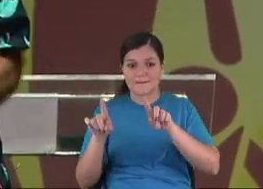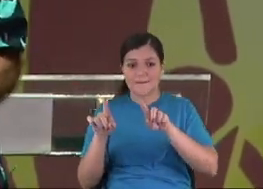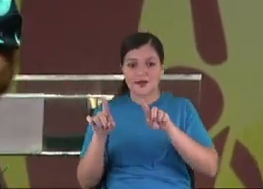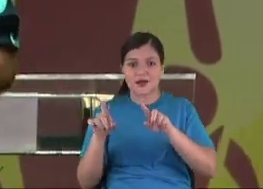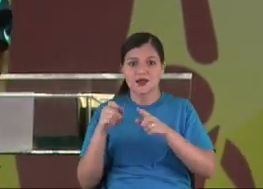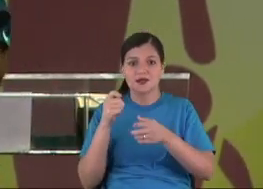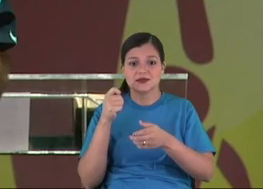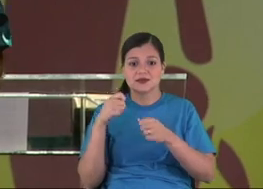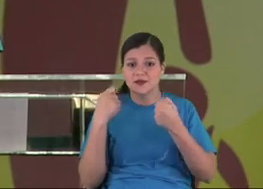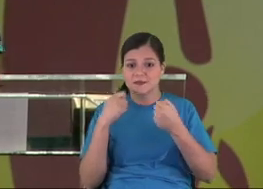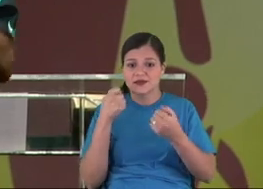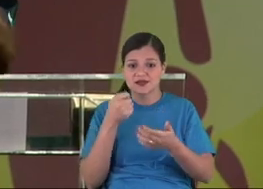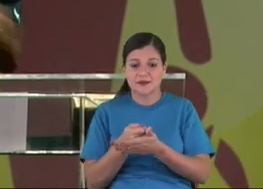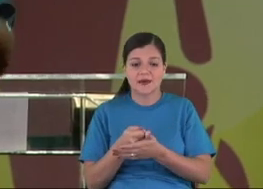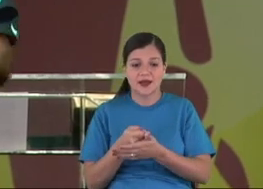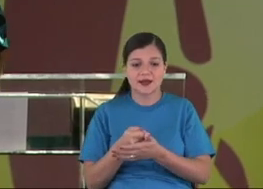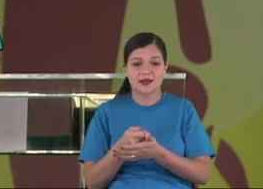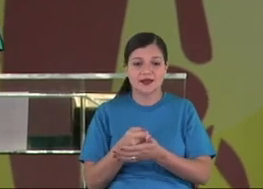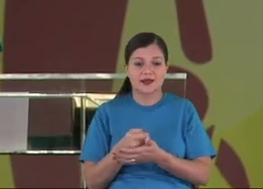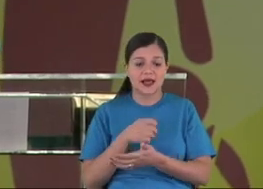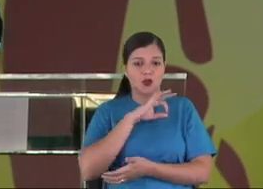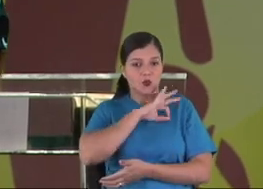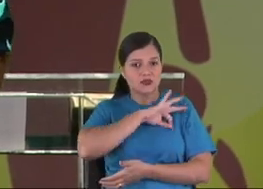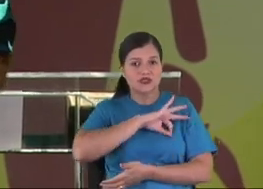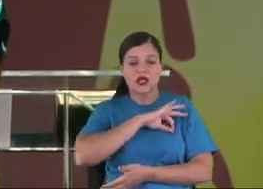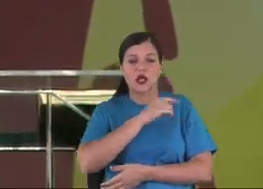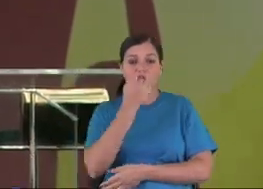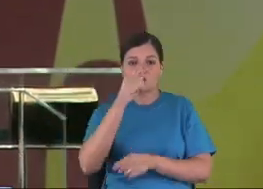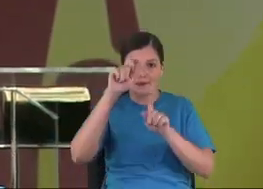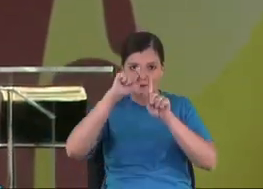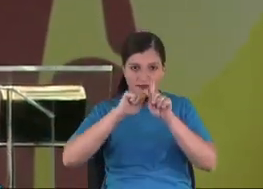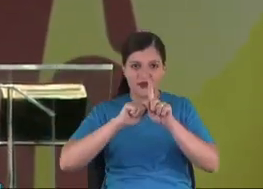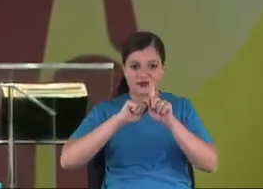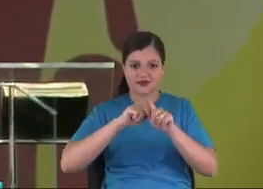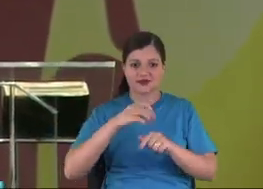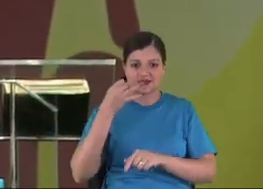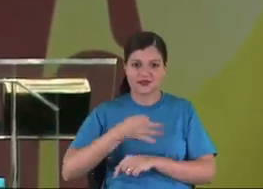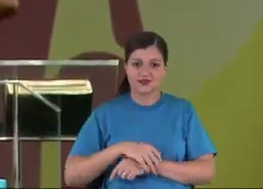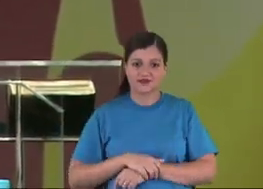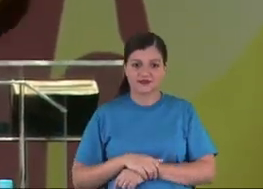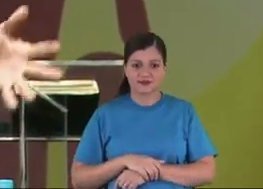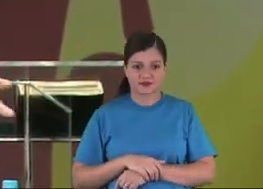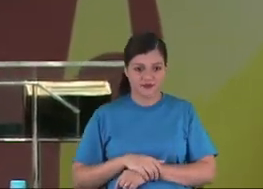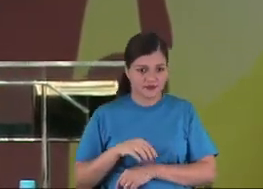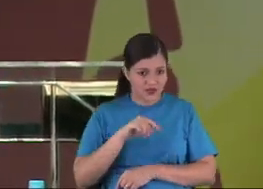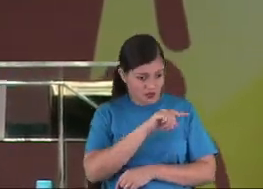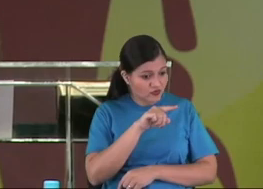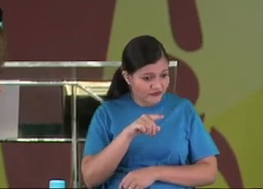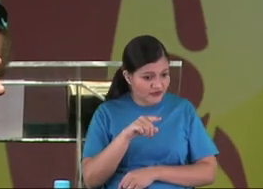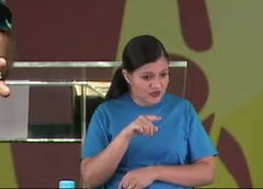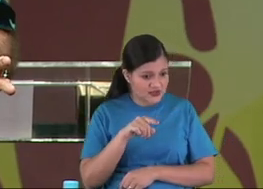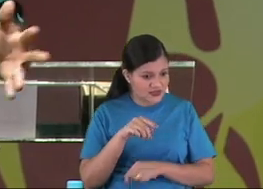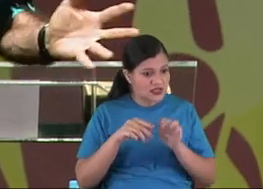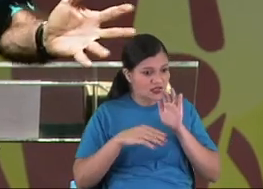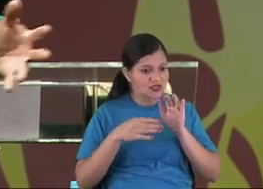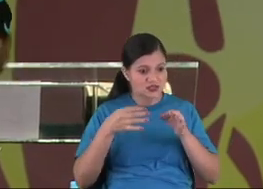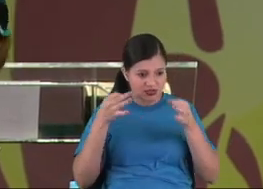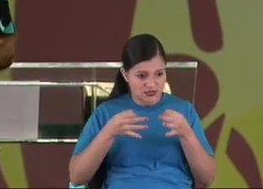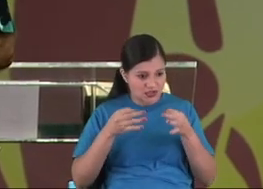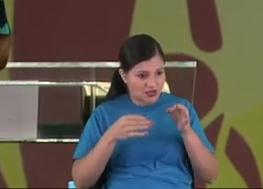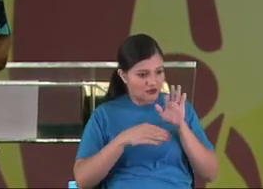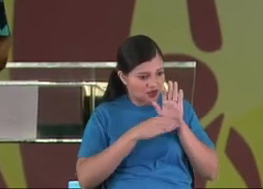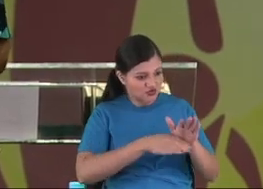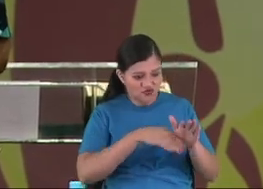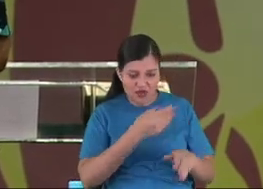custar o meu salário de um mês, exatamente o valor do salário de um mês. Ele disse, vocês topam fazer essa cirurgia para o amigo do